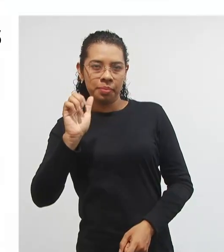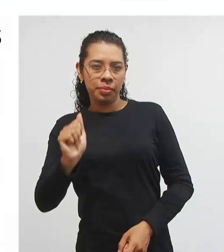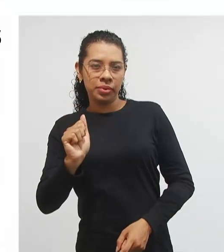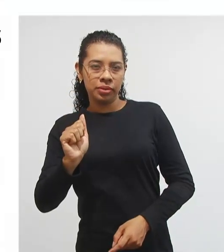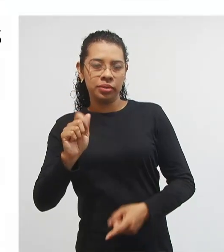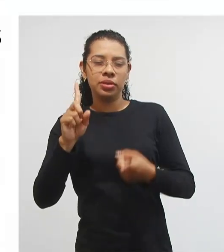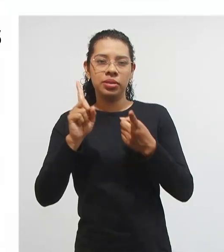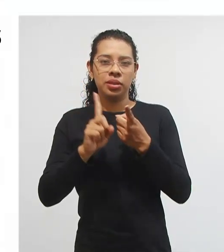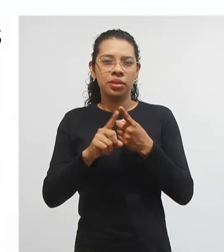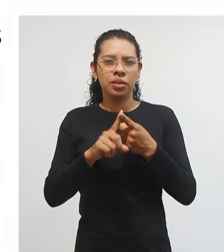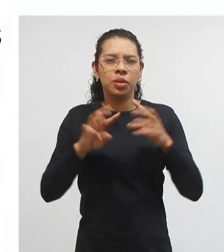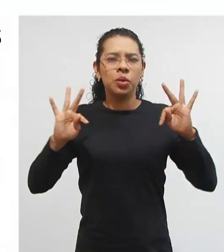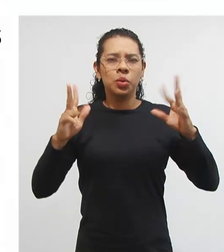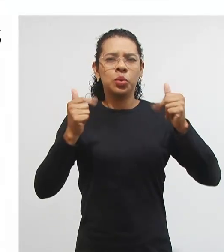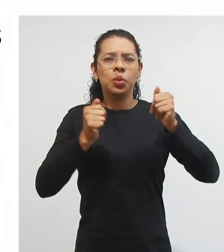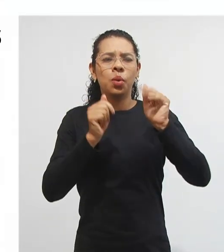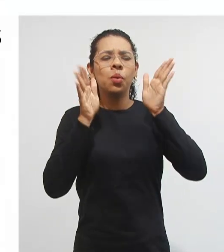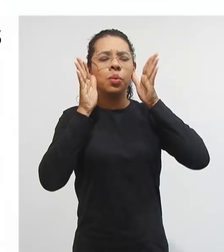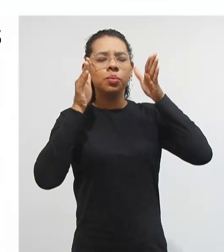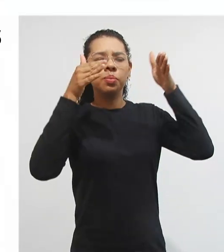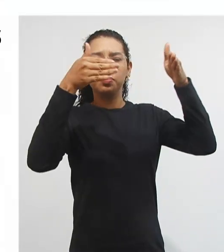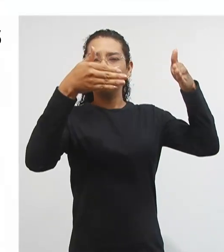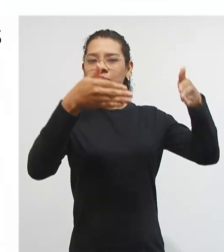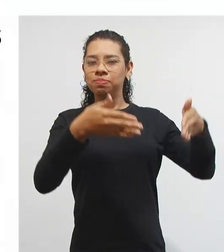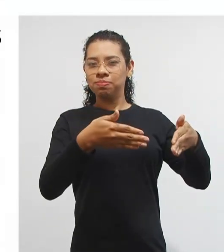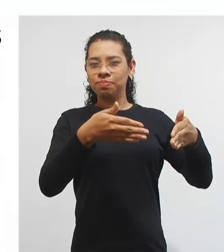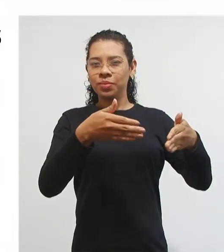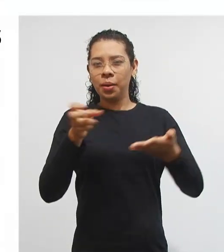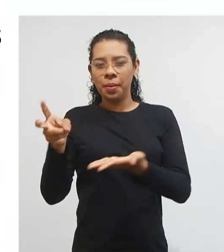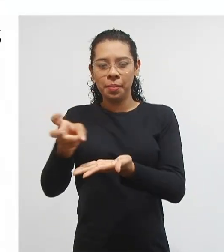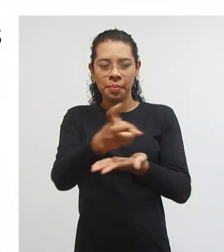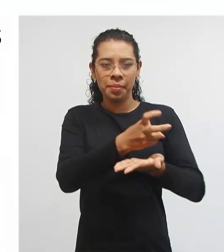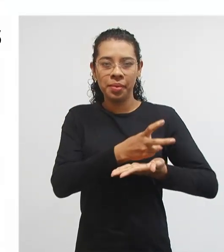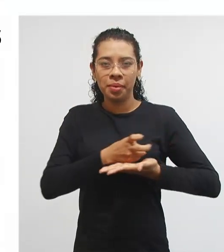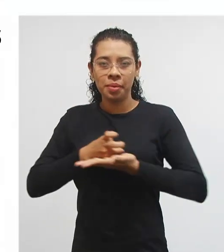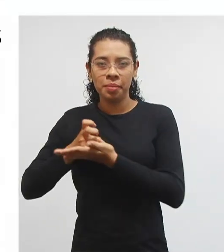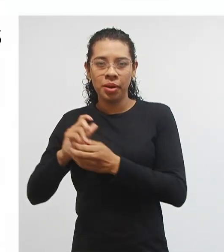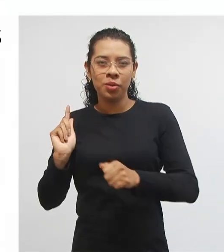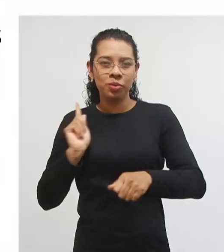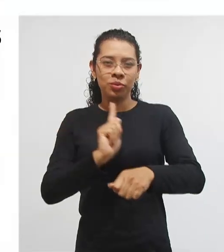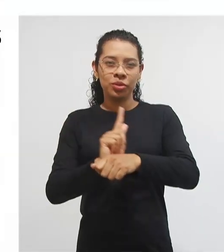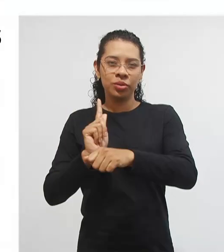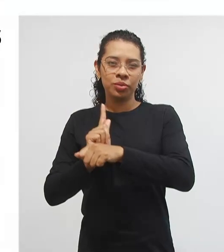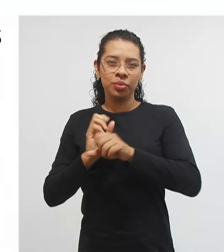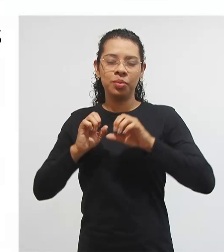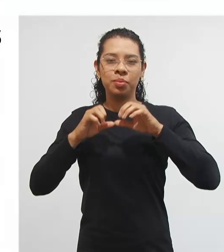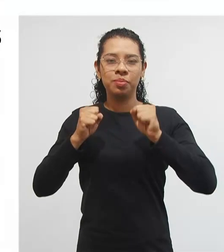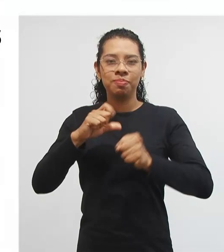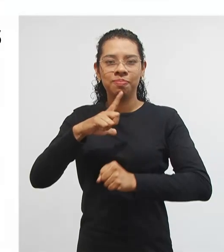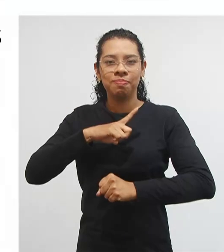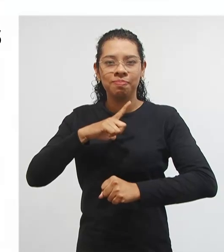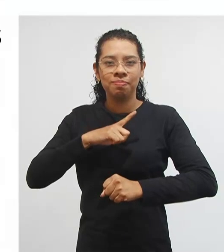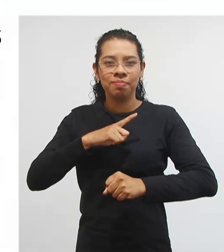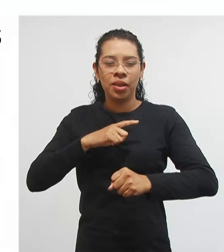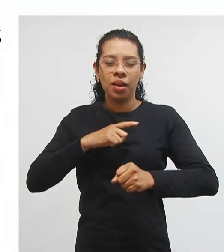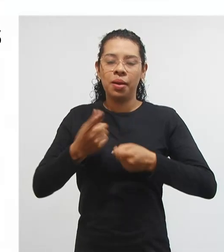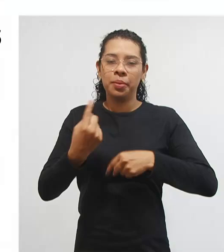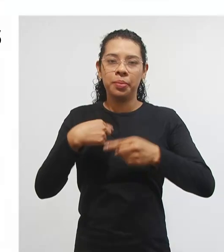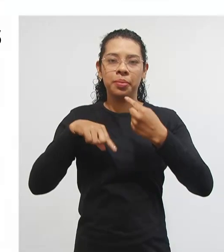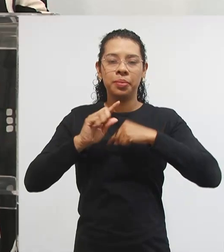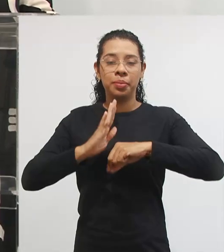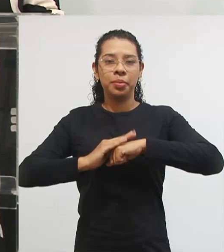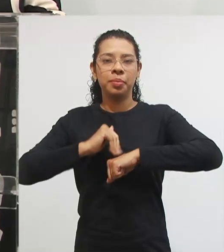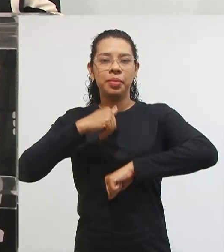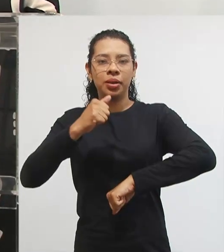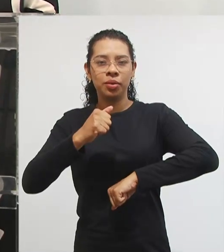as principais aspirações, para que os gestores públicos tenham condições de desenvolver, então, as ações, as políticas